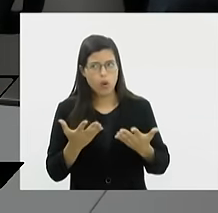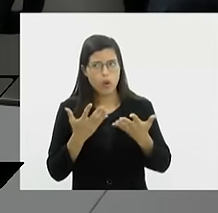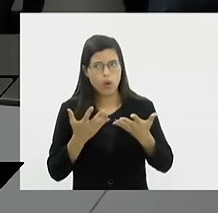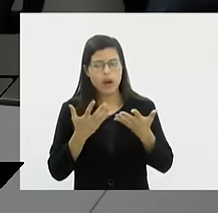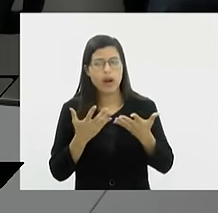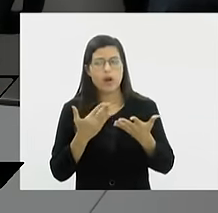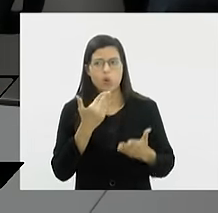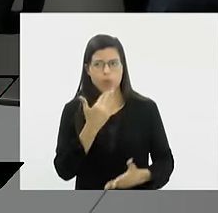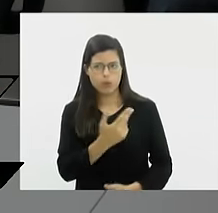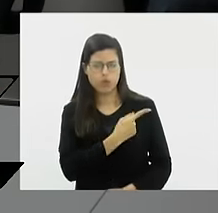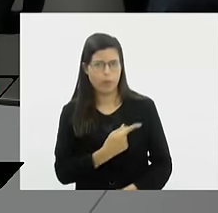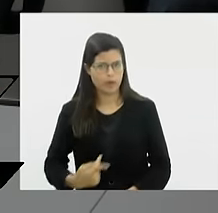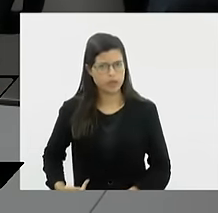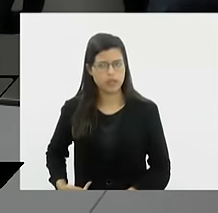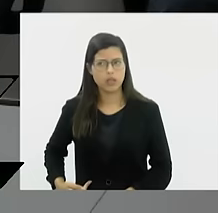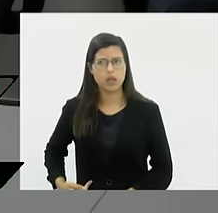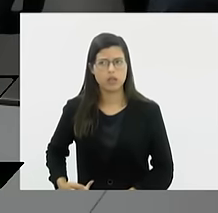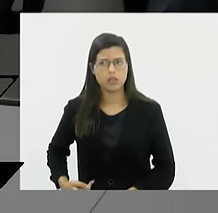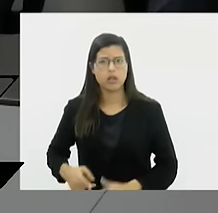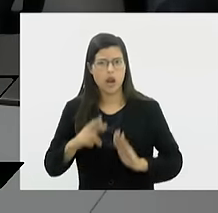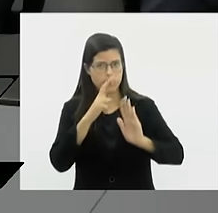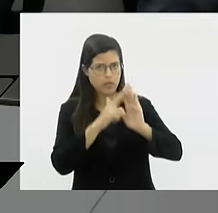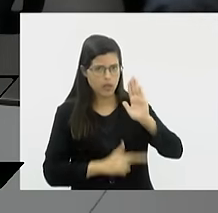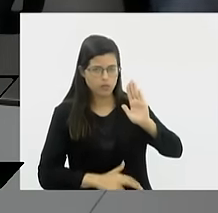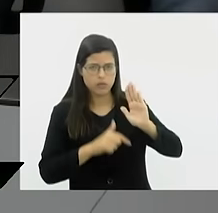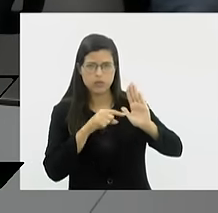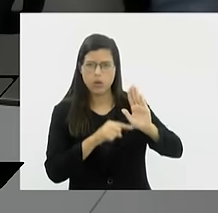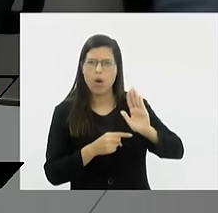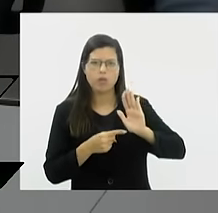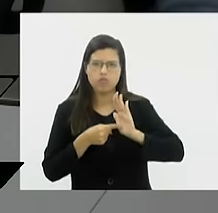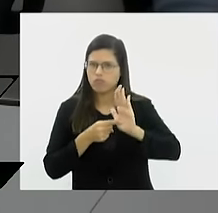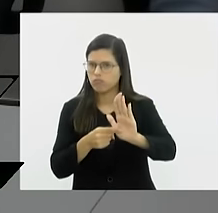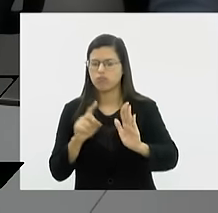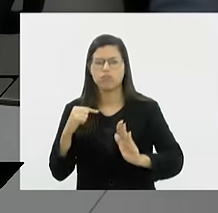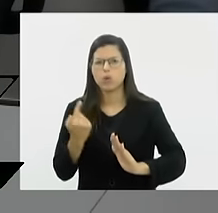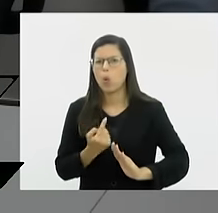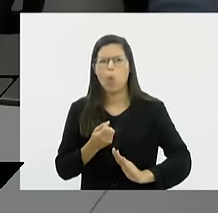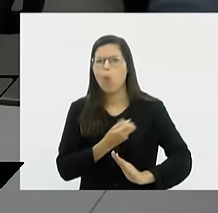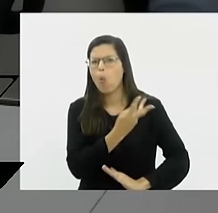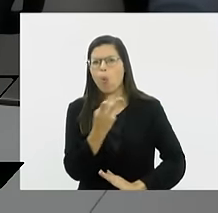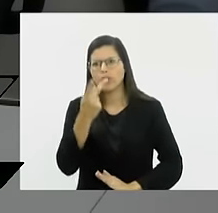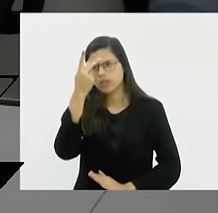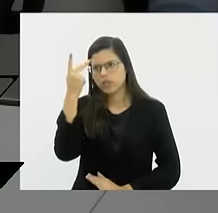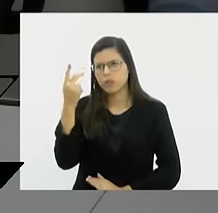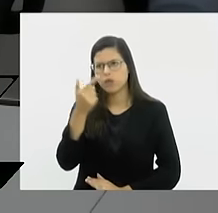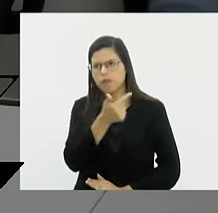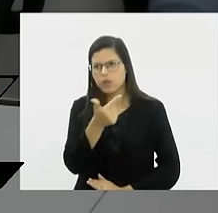pedir ao presidente, né, que traga esse relatório, que vocês tragam esse relatório para a gente. Ver quantas pessoas. Quer dizer,